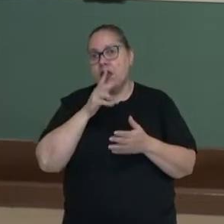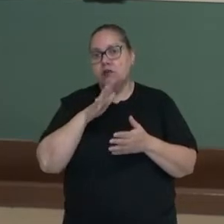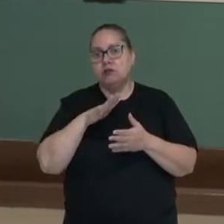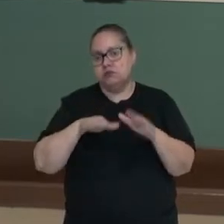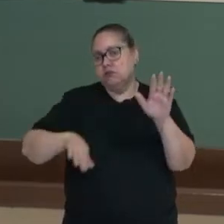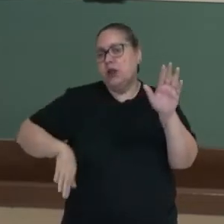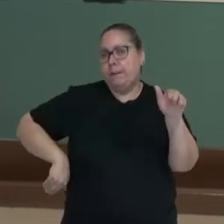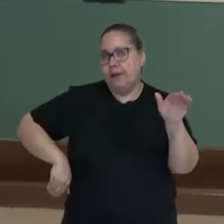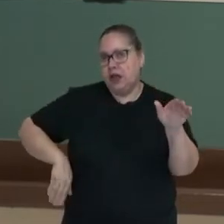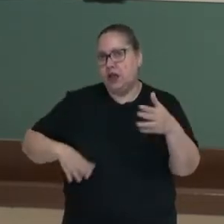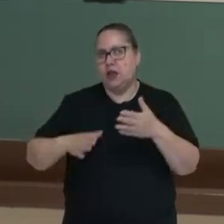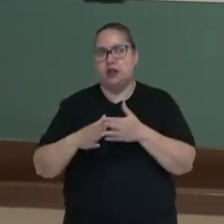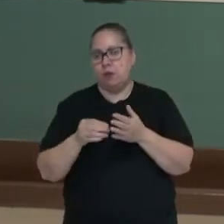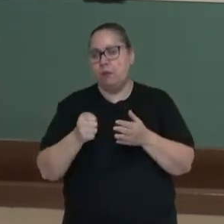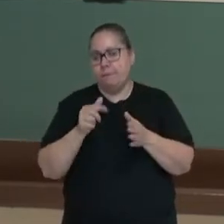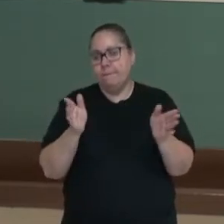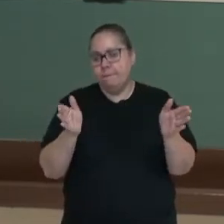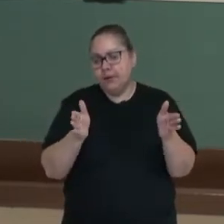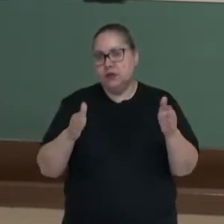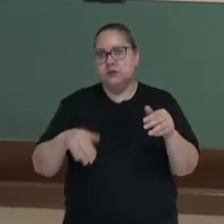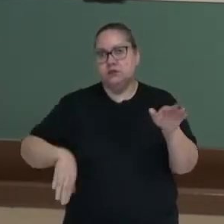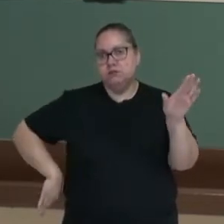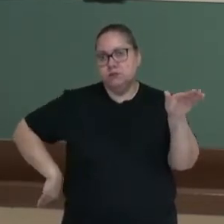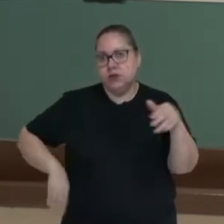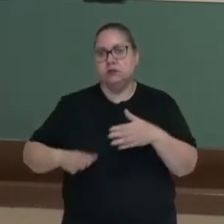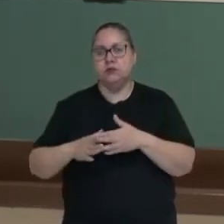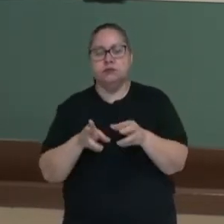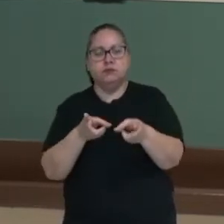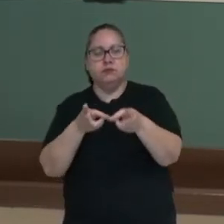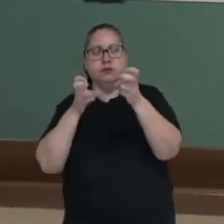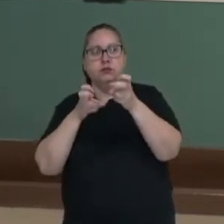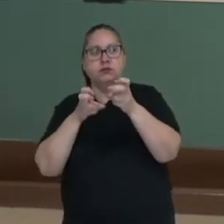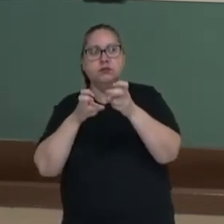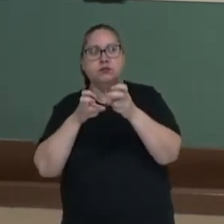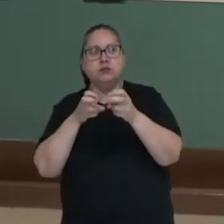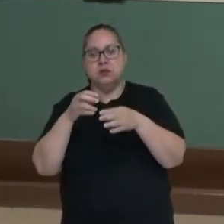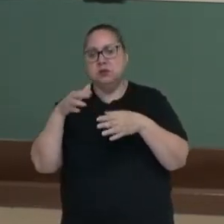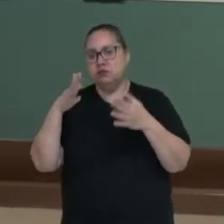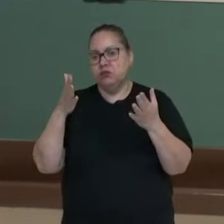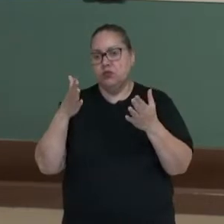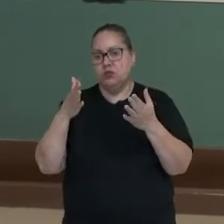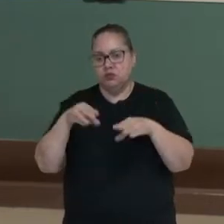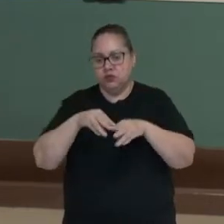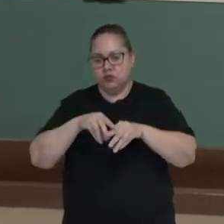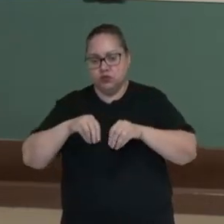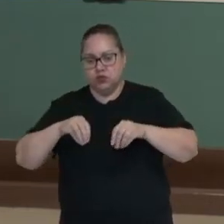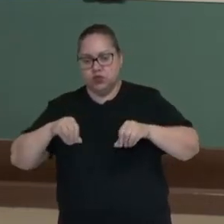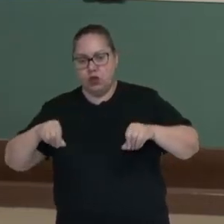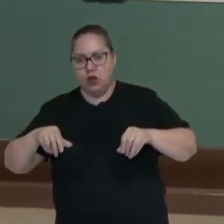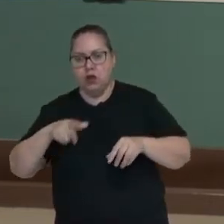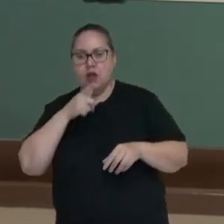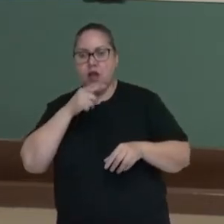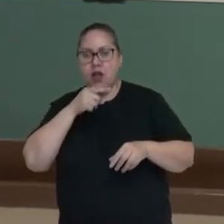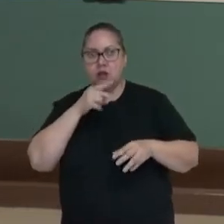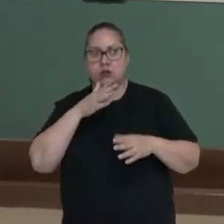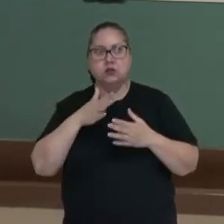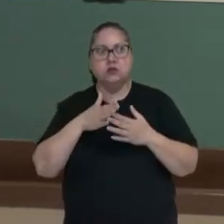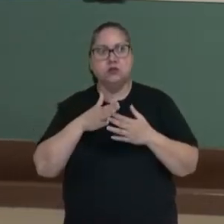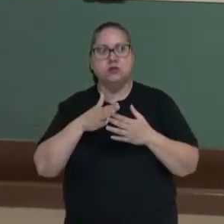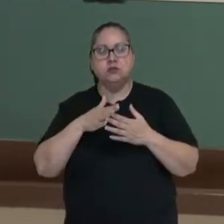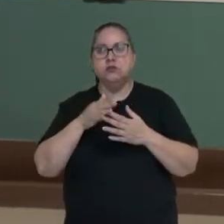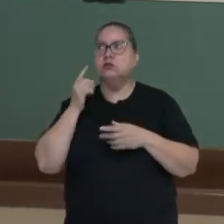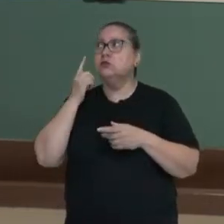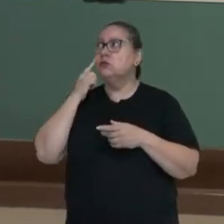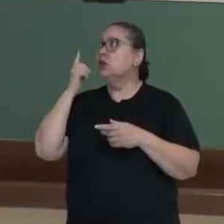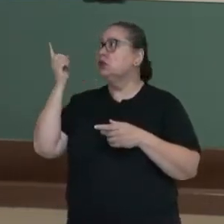praia, um fragmento, um pedaço, e nós percebemos o continente, o solo e a água. A imagem